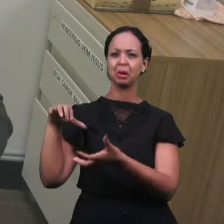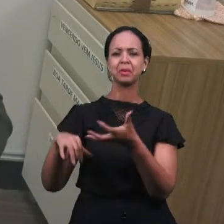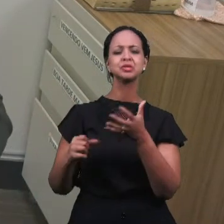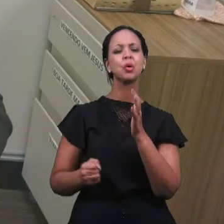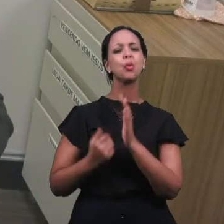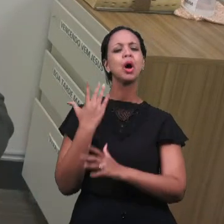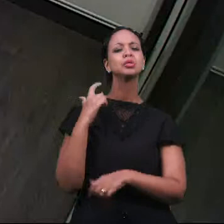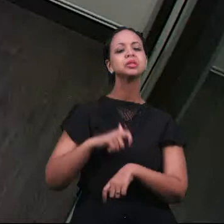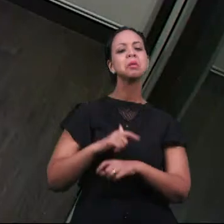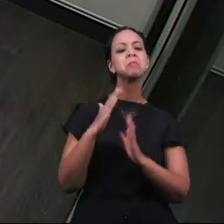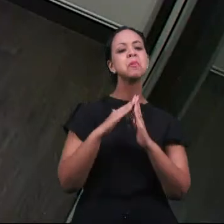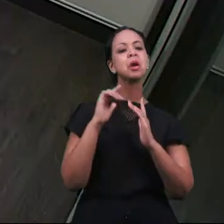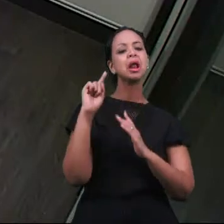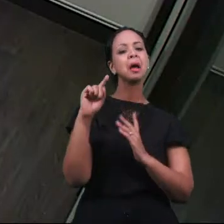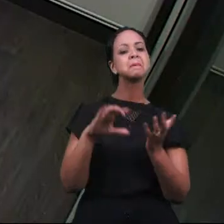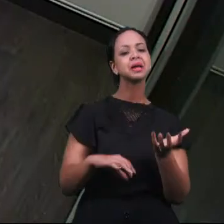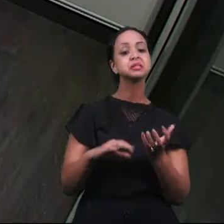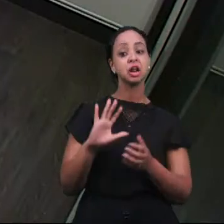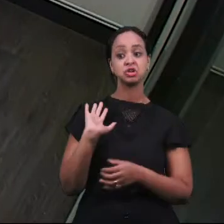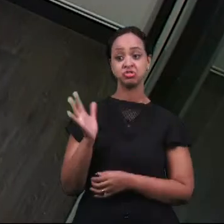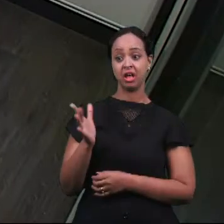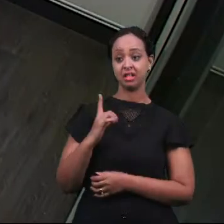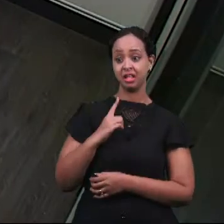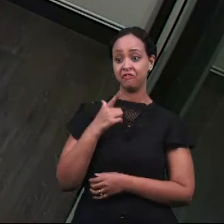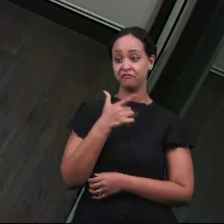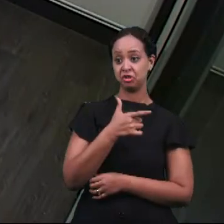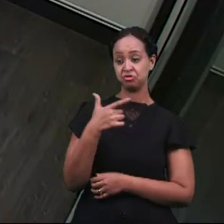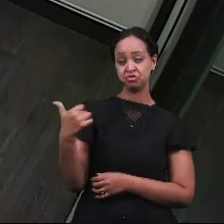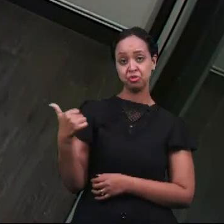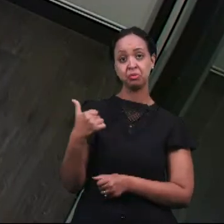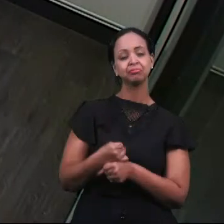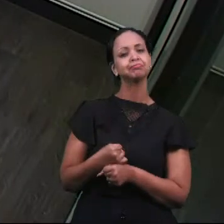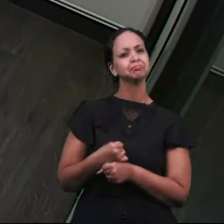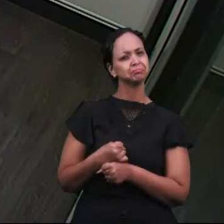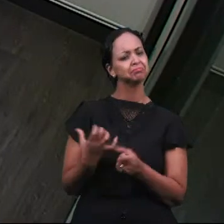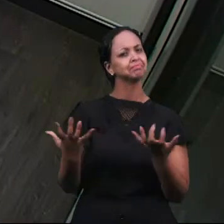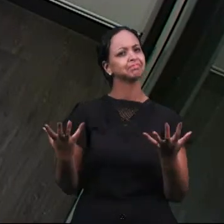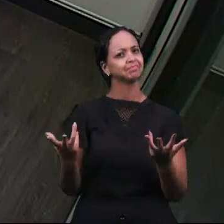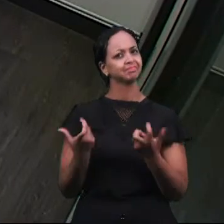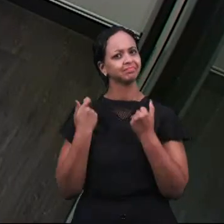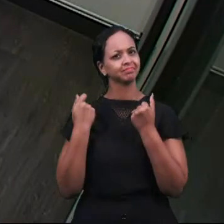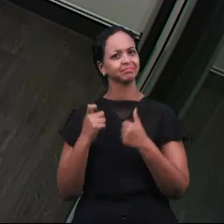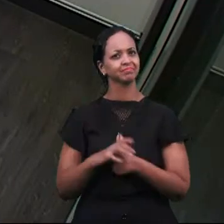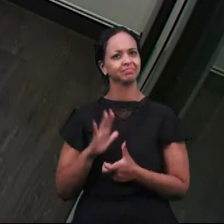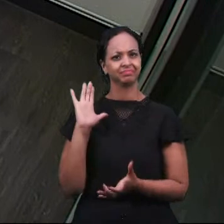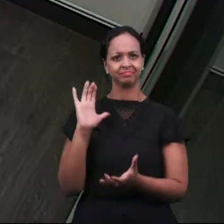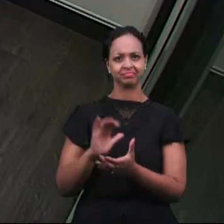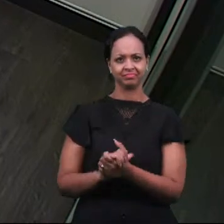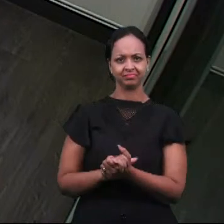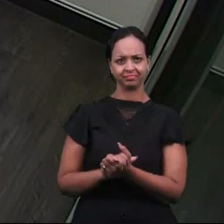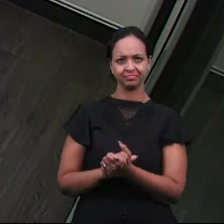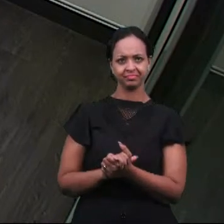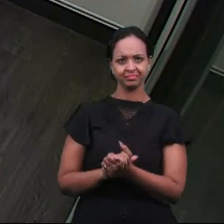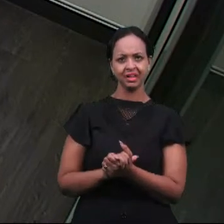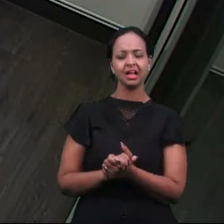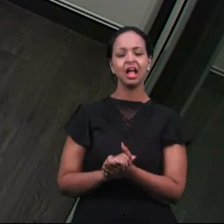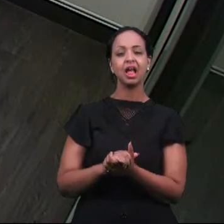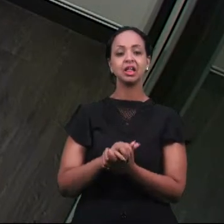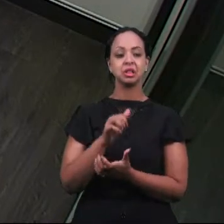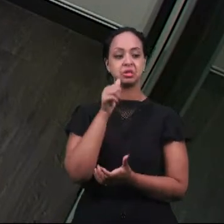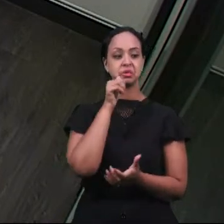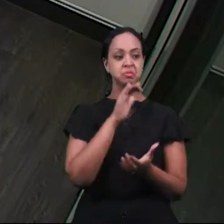morando em Brasília, pastor? Morando há 21 anos. Há 21 anos, né? Glória a Deus. E casado ali com a nossa irmã Cicele, né?